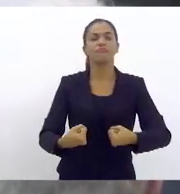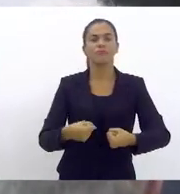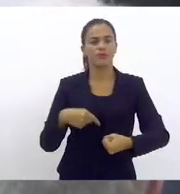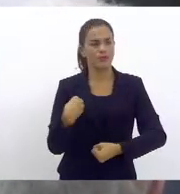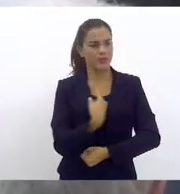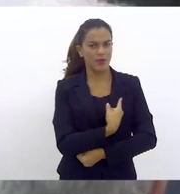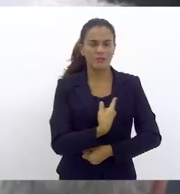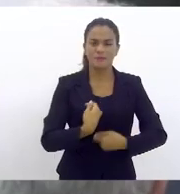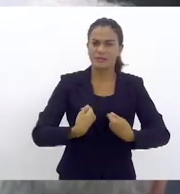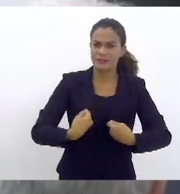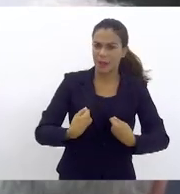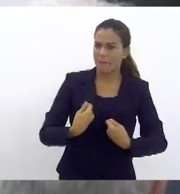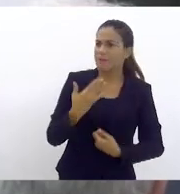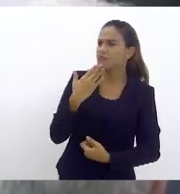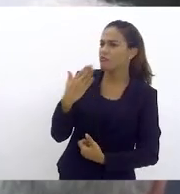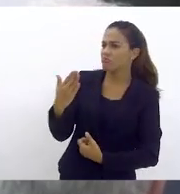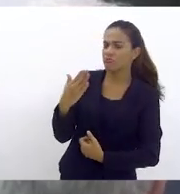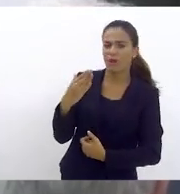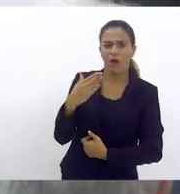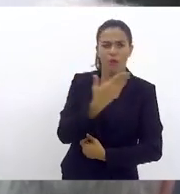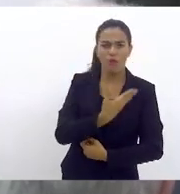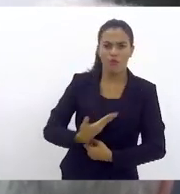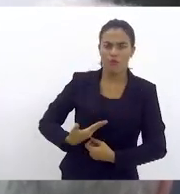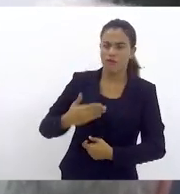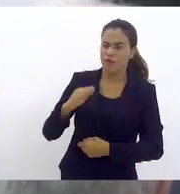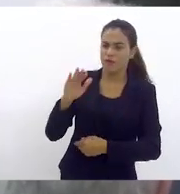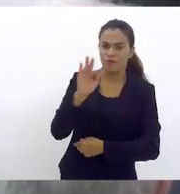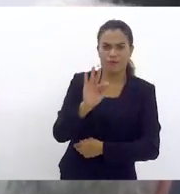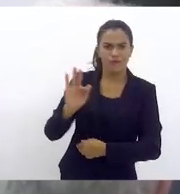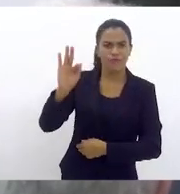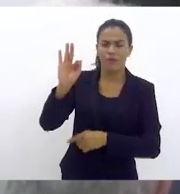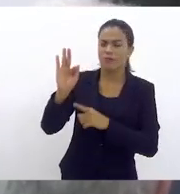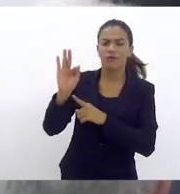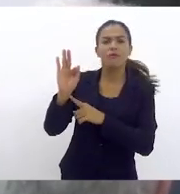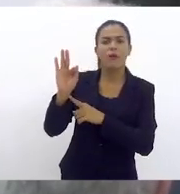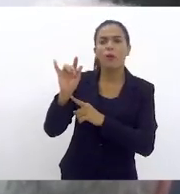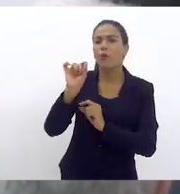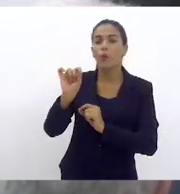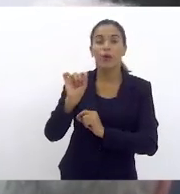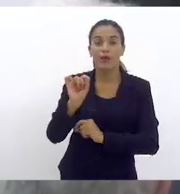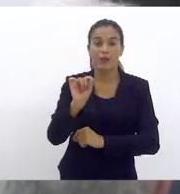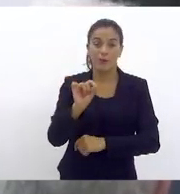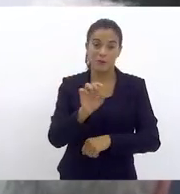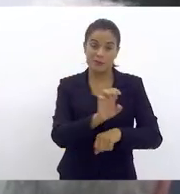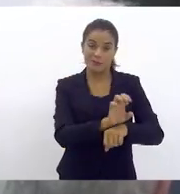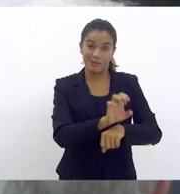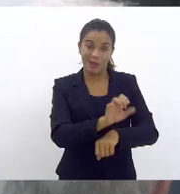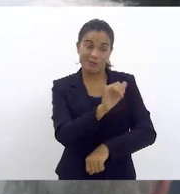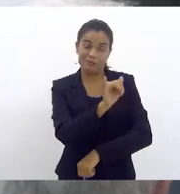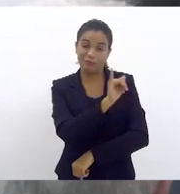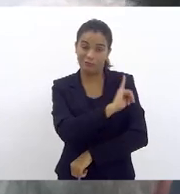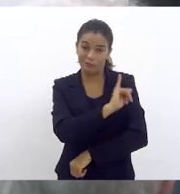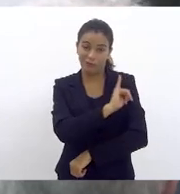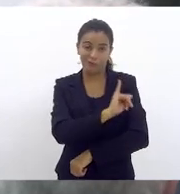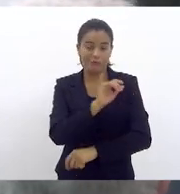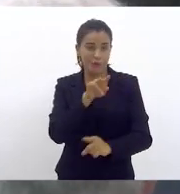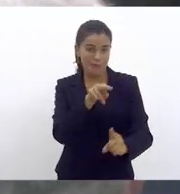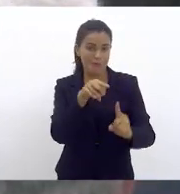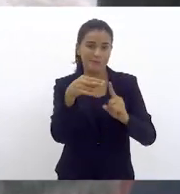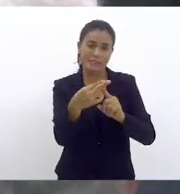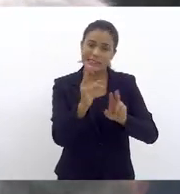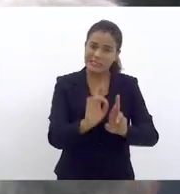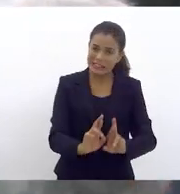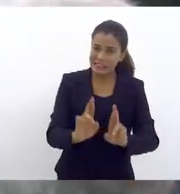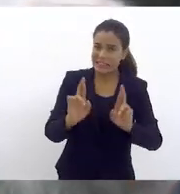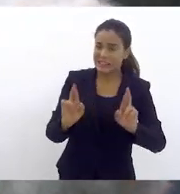solicitar o governo federal que encare o estado do Rio de uma maneira diferenciada nessa nova reconstrução